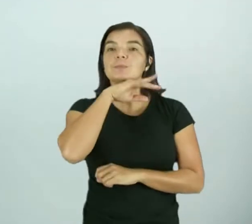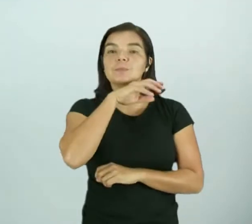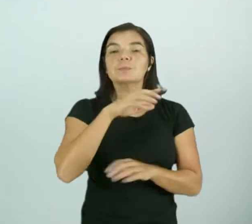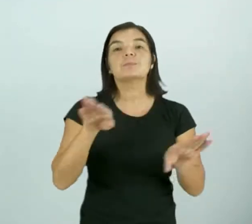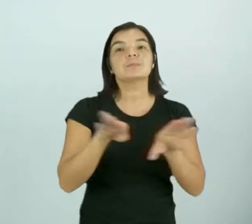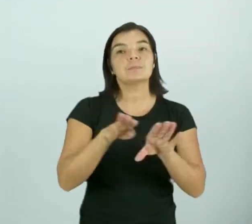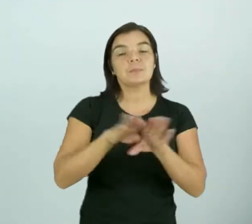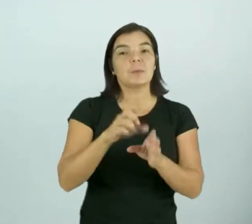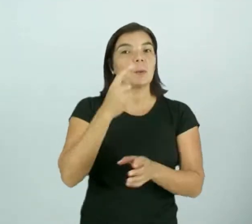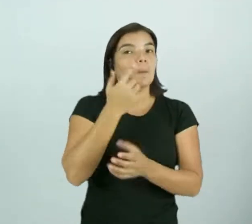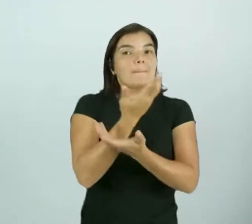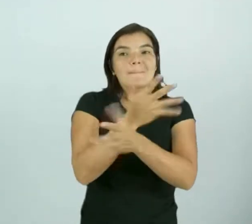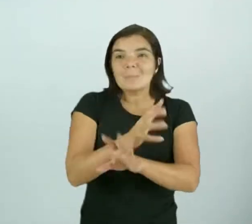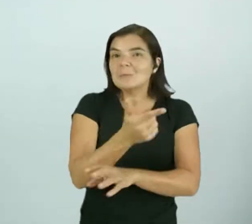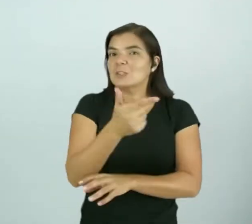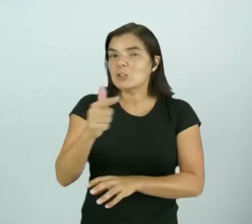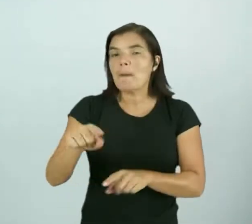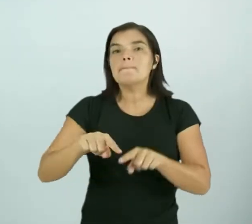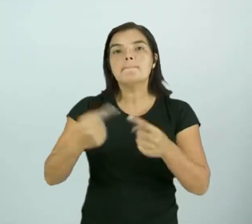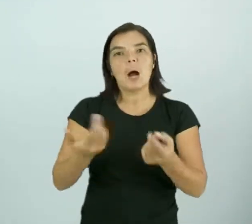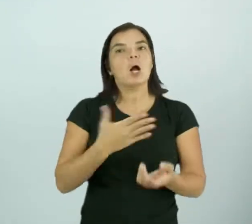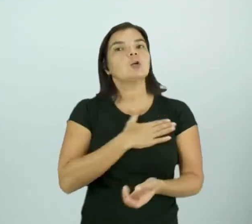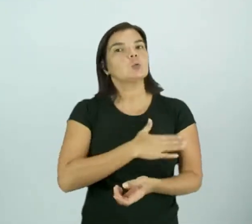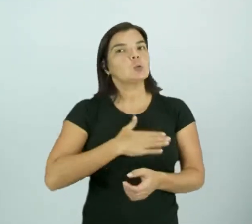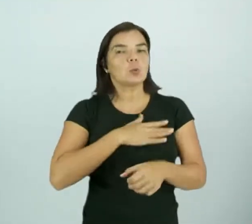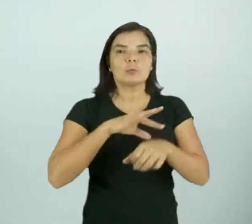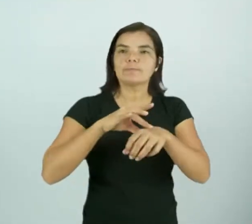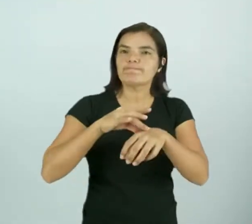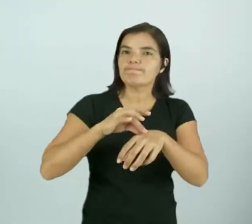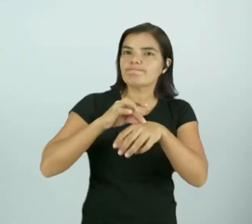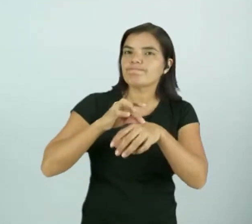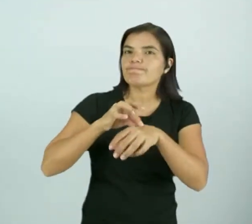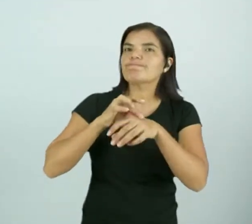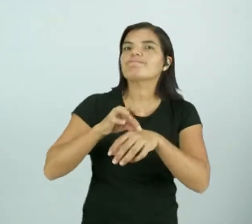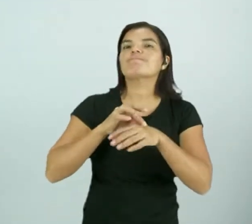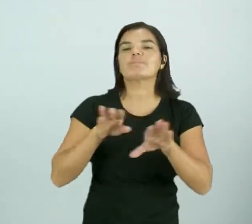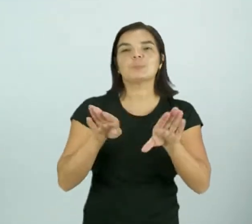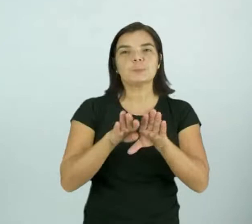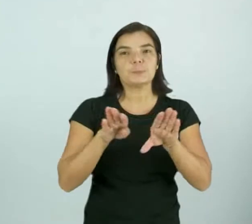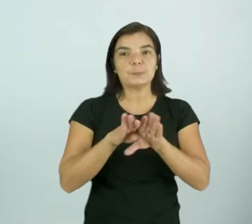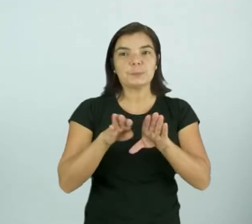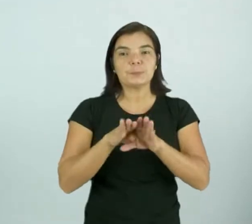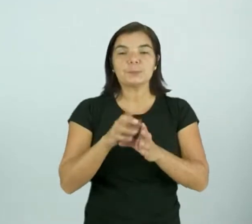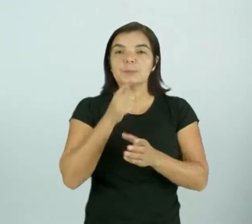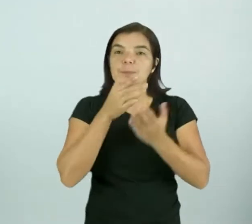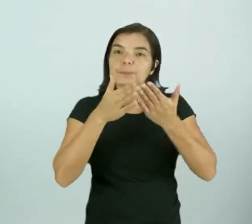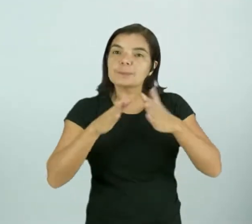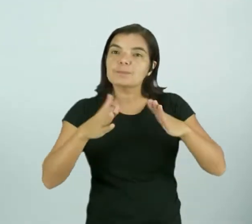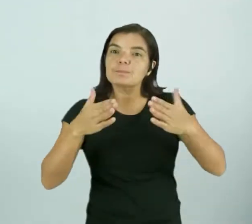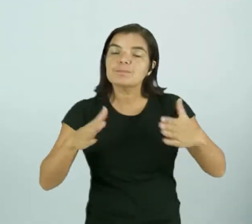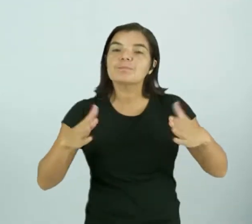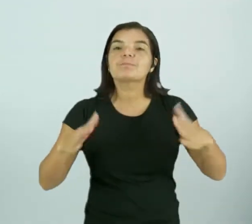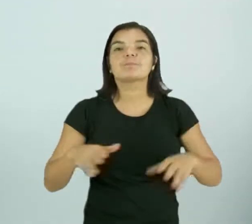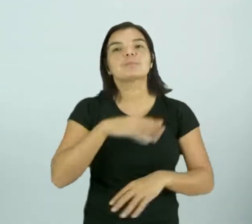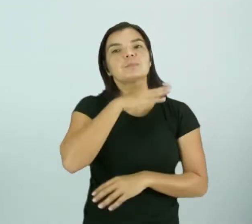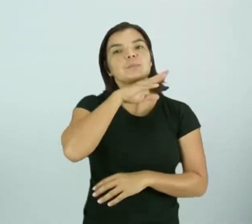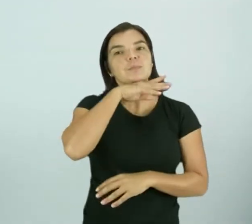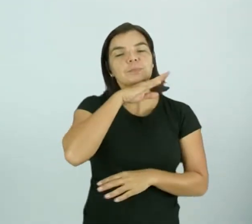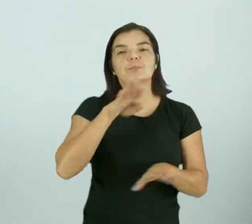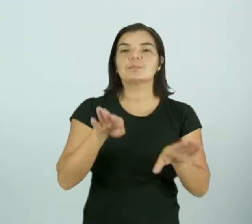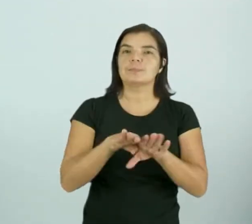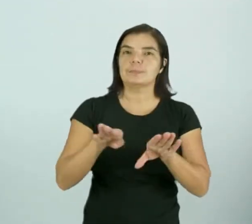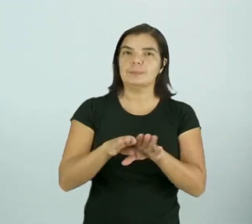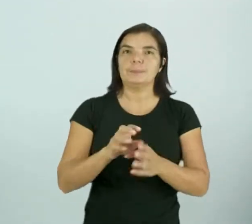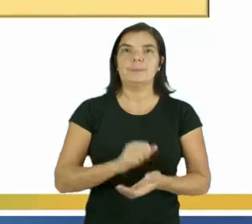invertebrados carnívoros, ou seja, eles vão se alimentar de pequenas partículas que estão suspensas na água e de pequenos animais